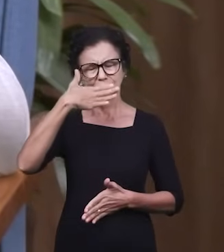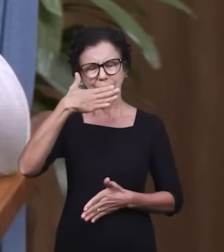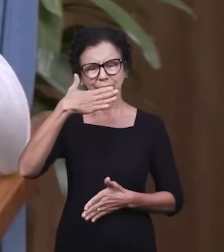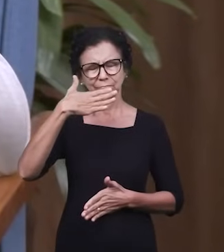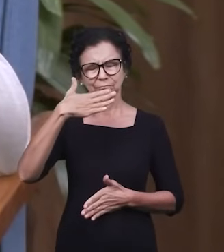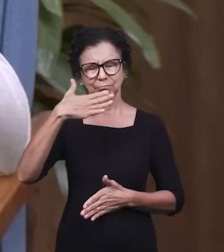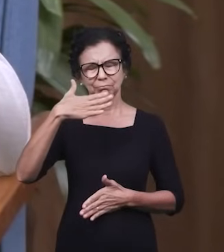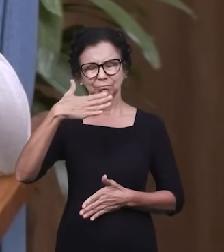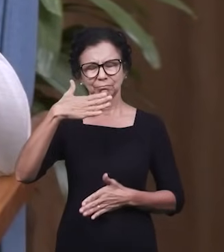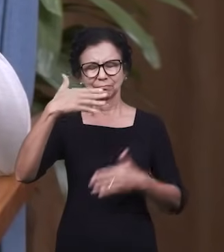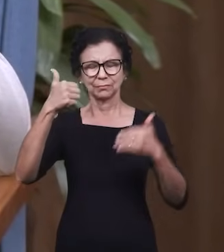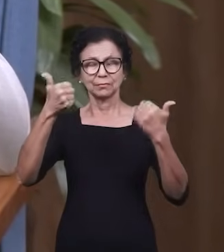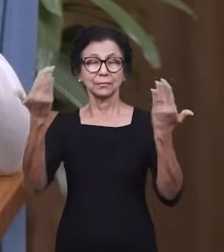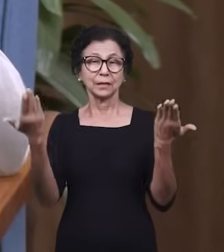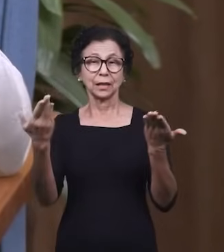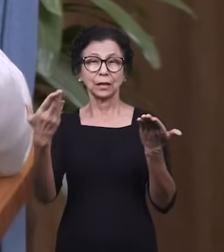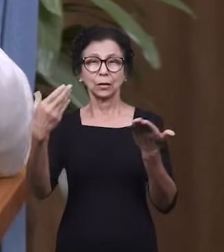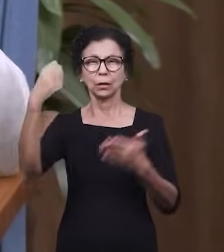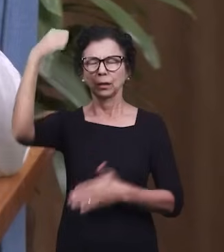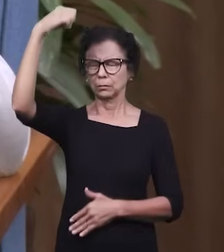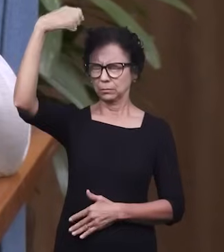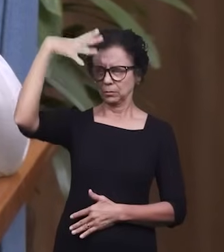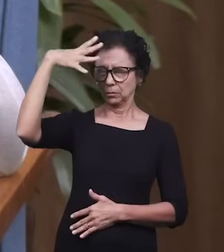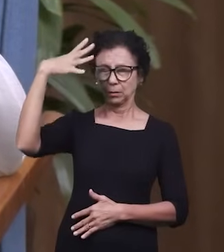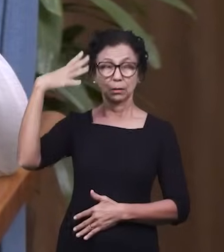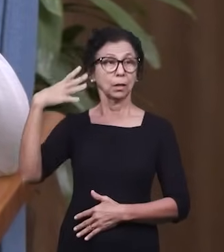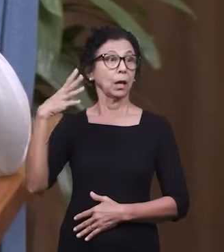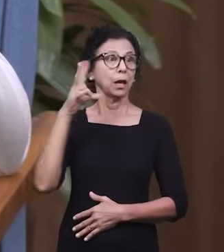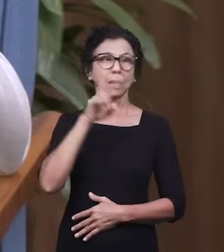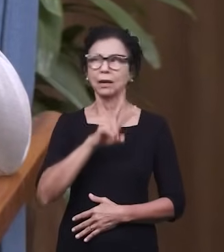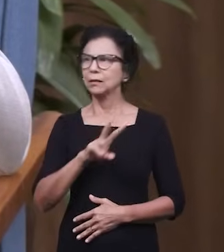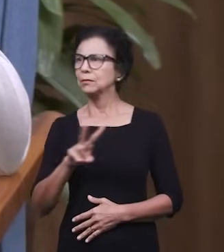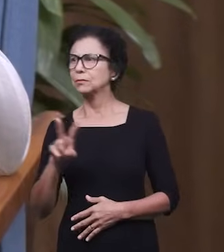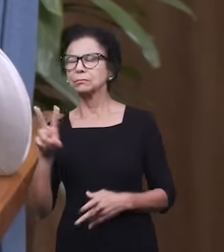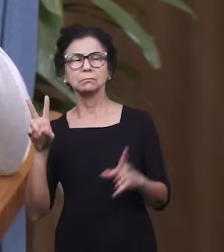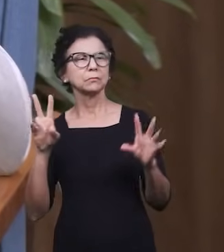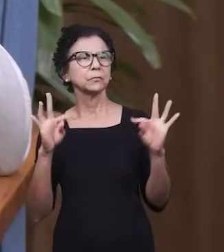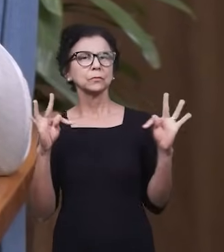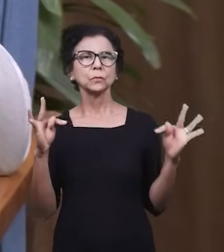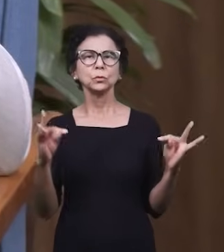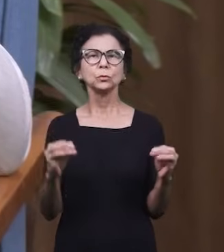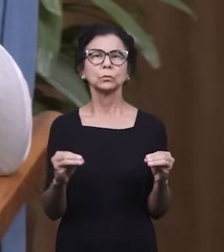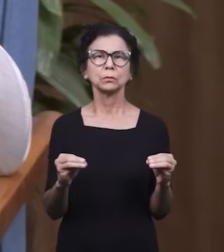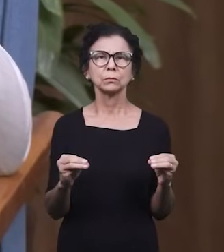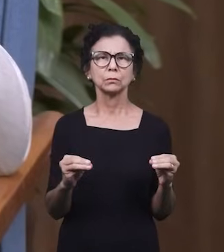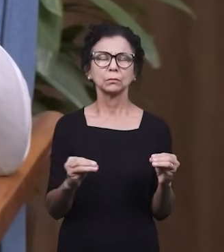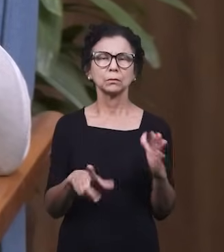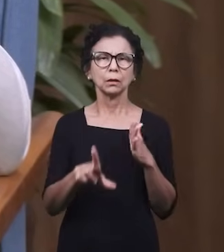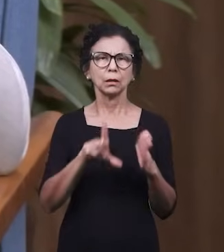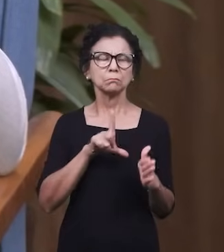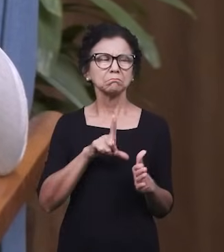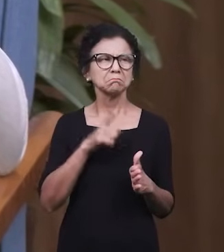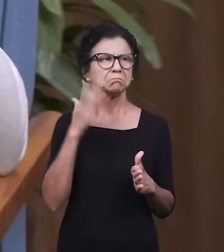ver. Né? Aquilo que você não estava discernindo, você passa a discernir. Então isso é um